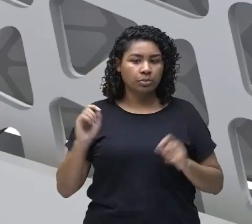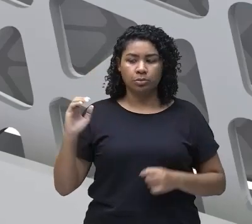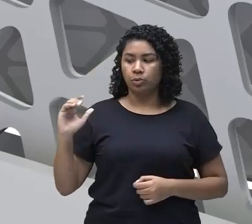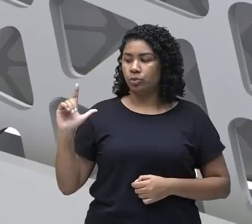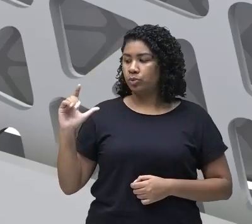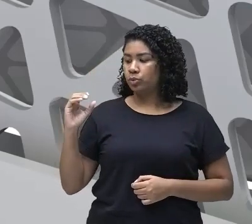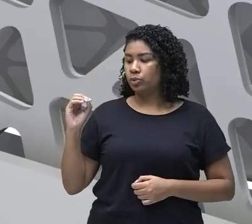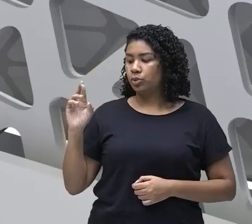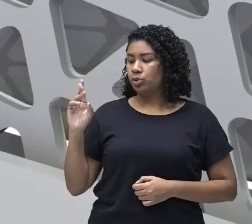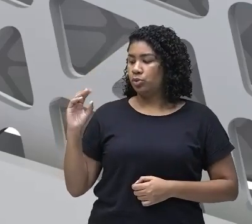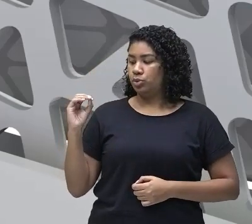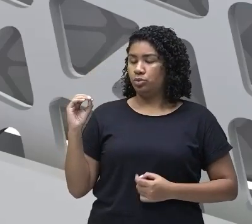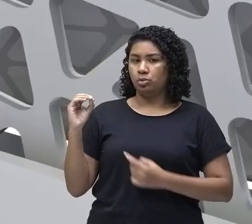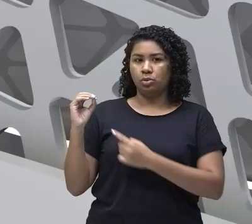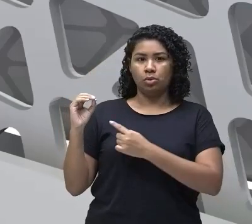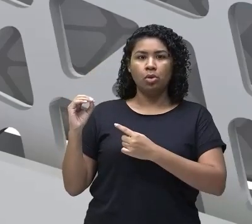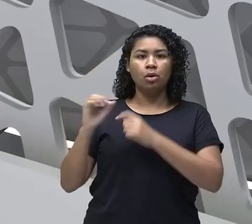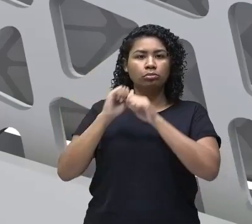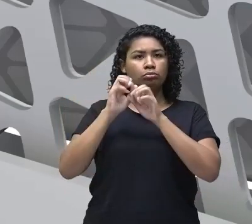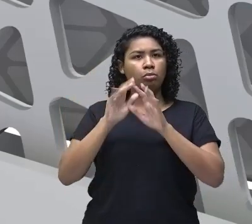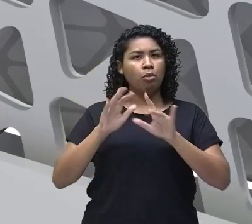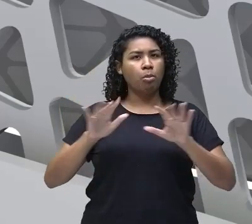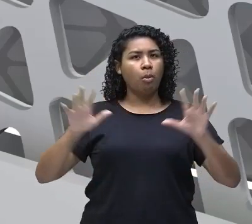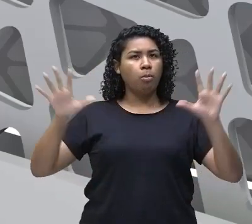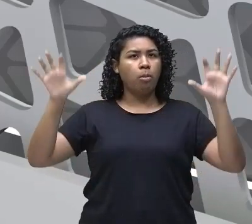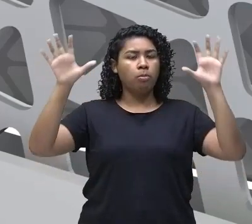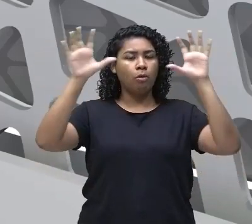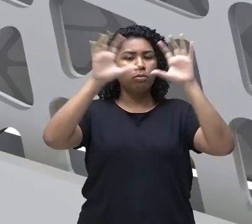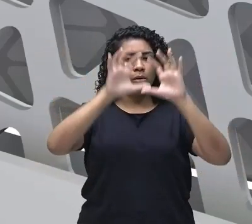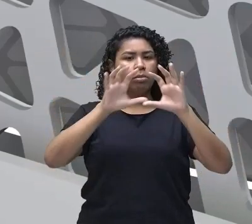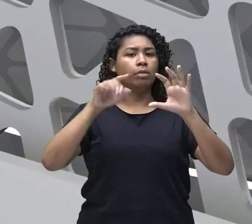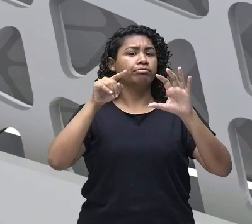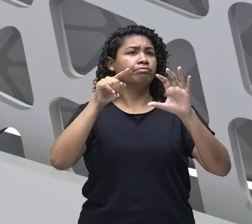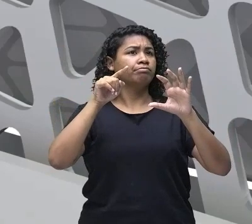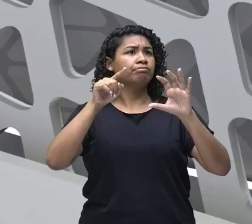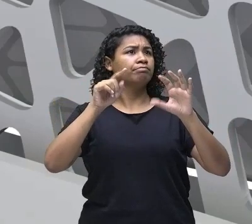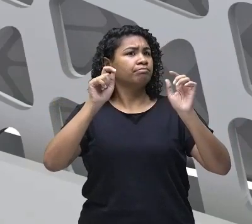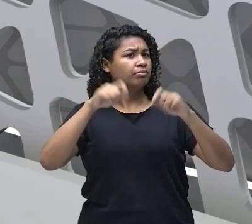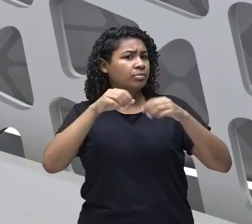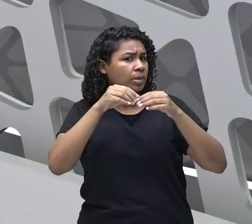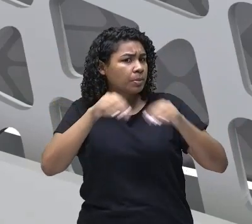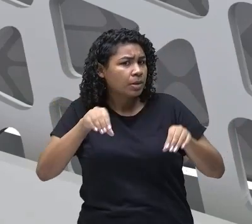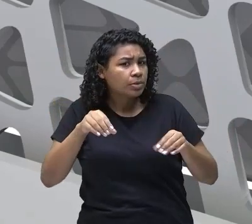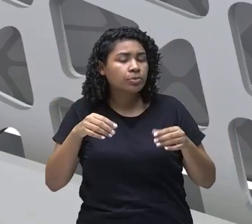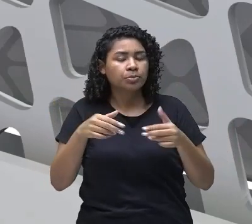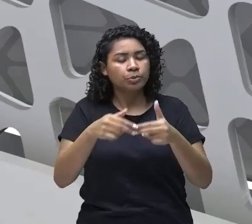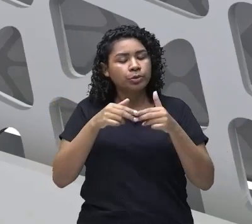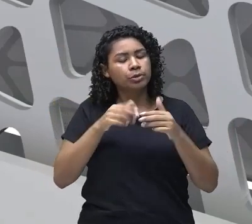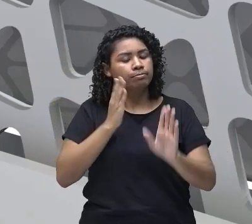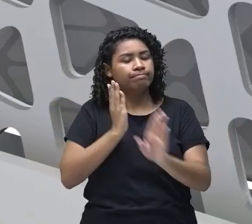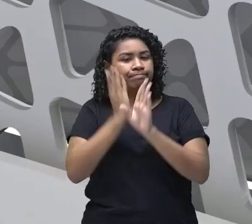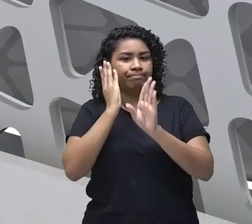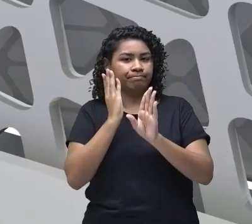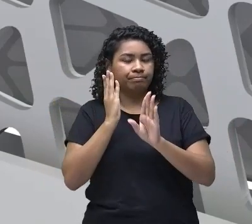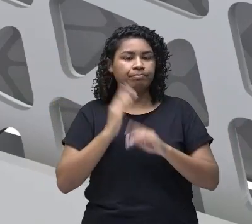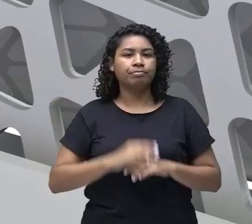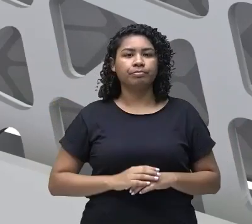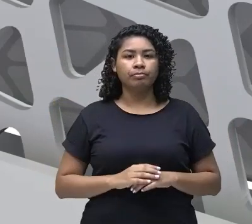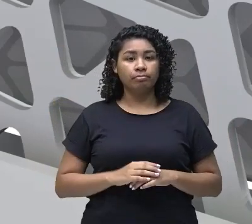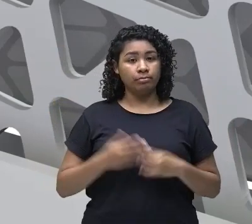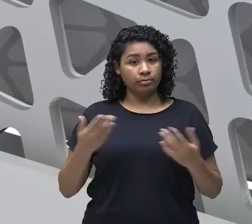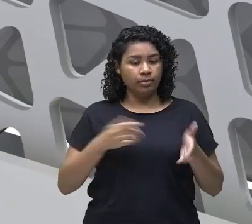clorofluorcarbonetos que eram dispersados na atmosfera. E essa pesquisa mostrou que acontecia